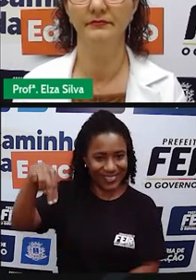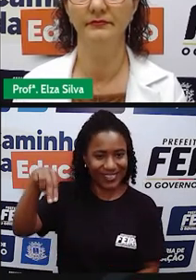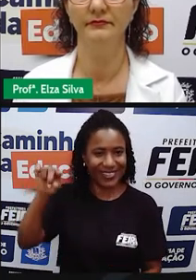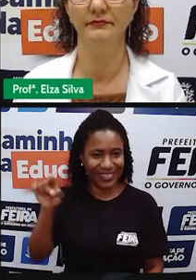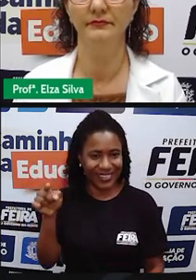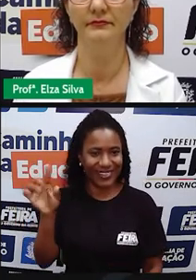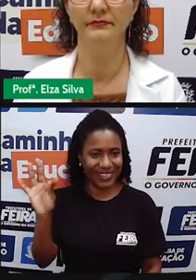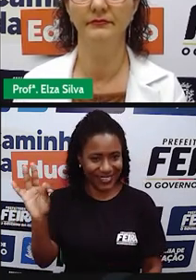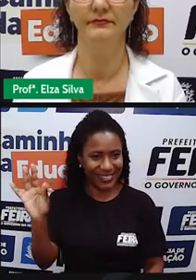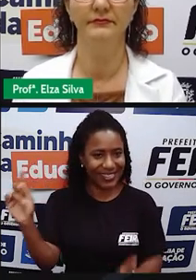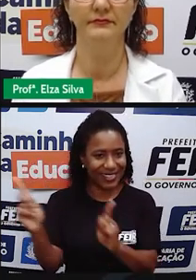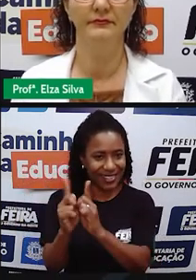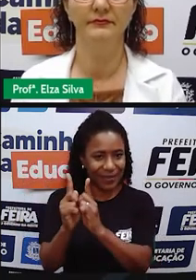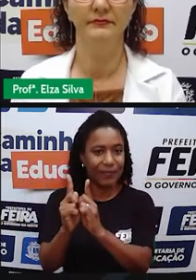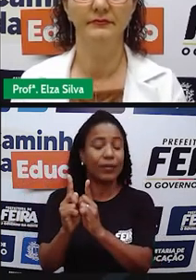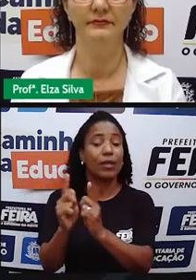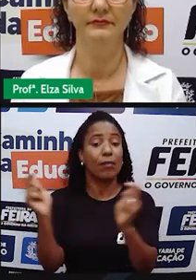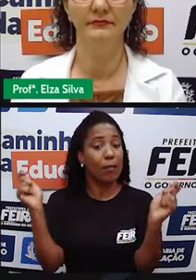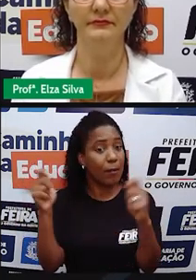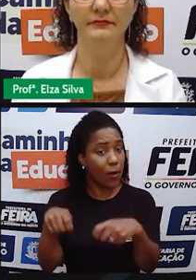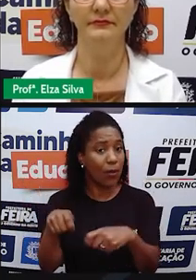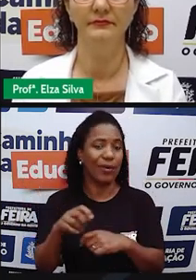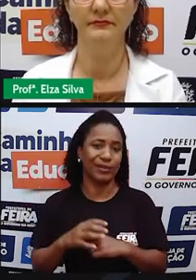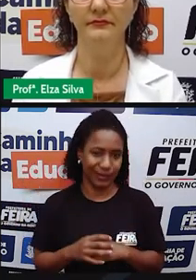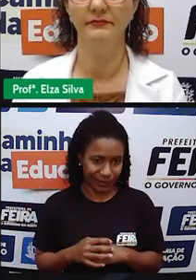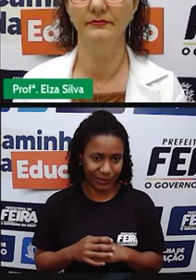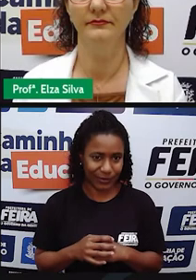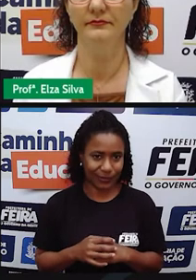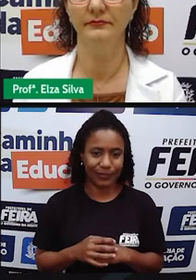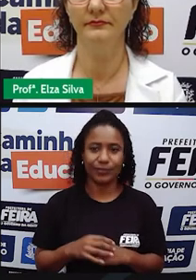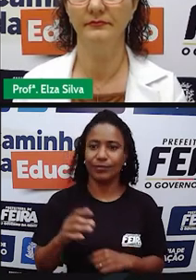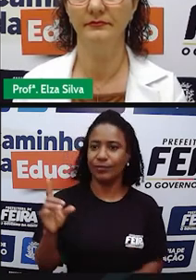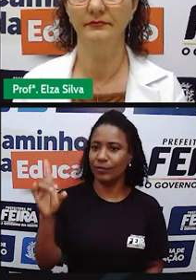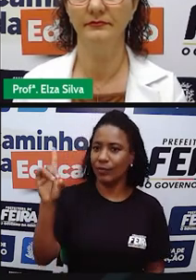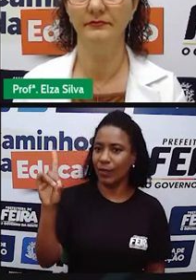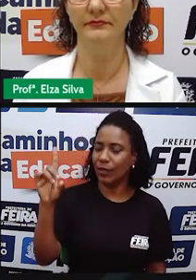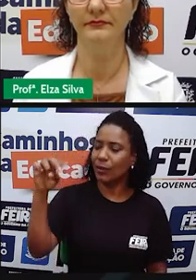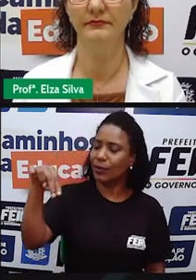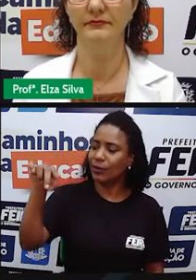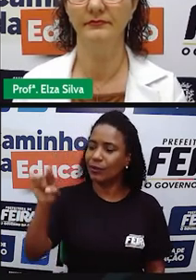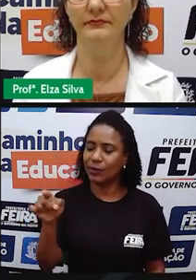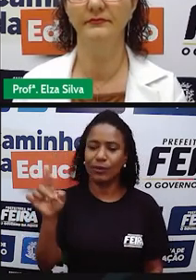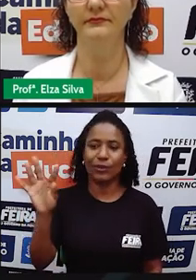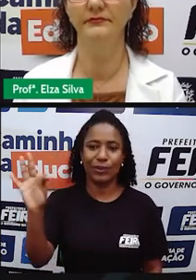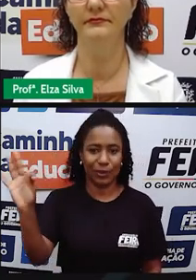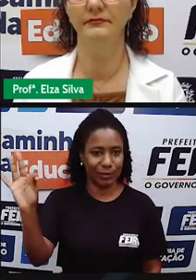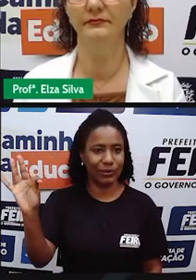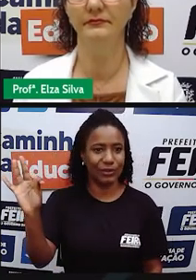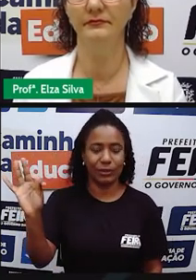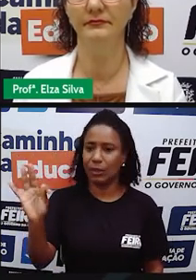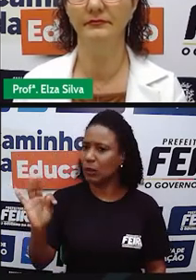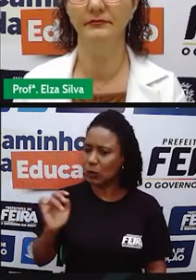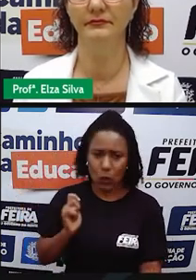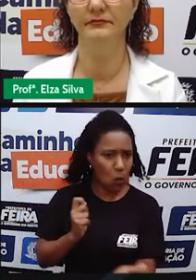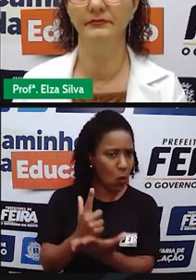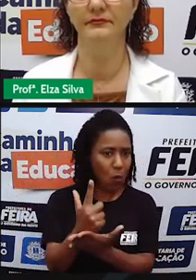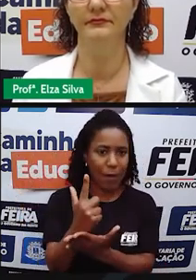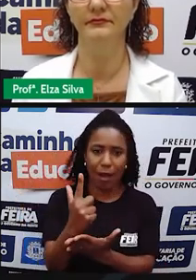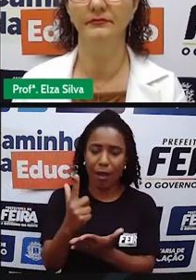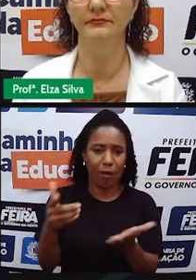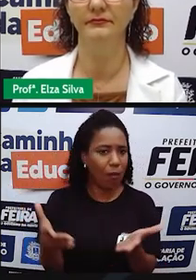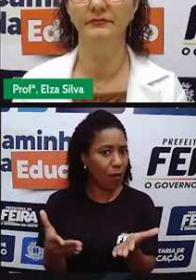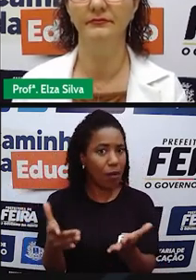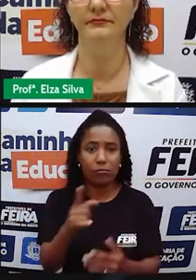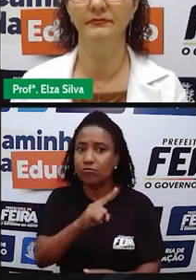eu negar essa frase, eu vou utilizar o don't. Don't shop now. Não compre agora. Don't